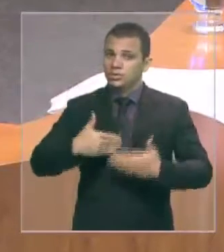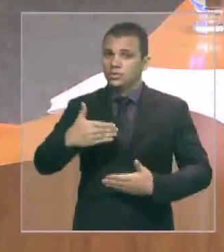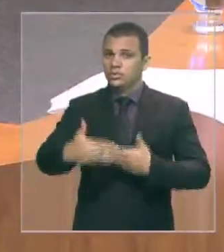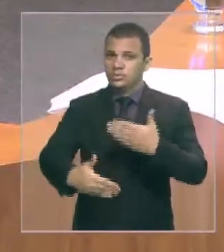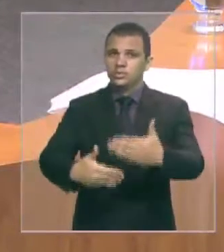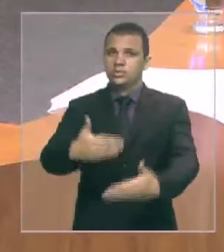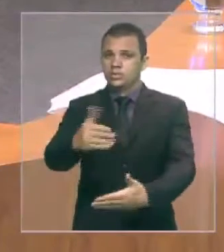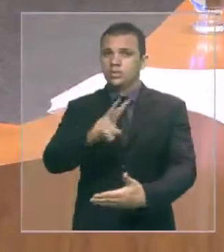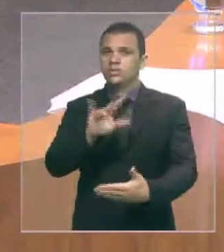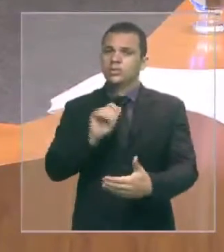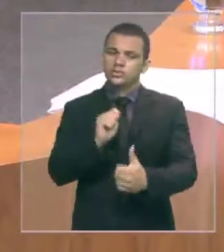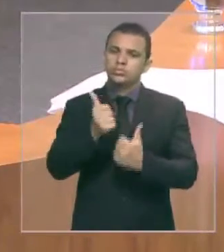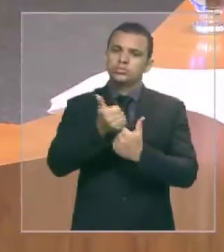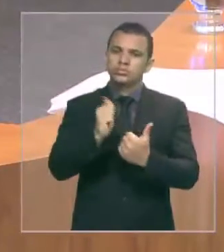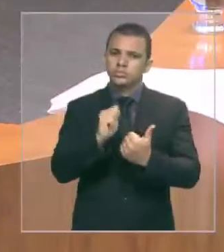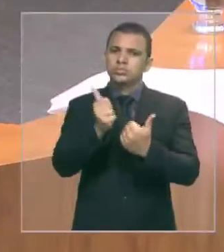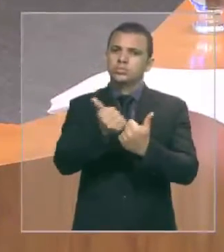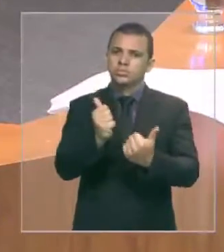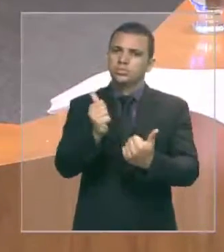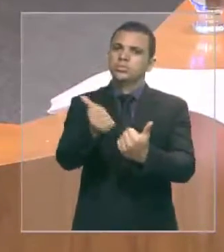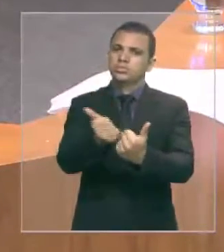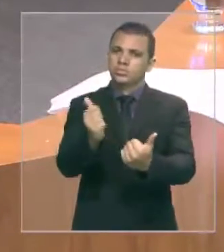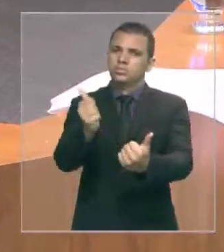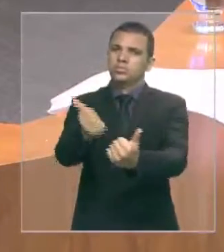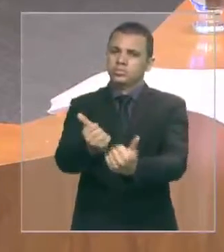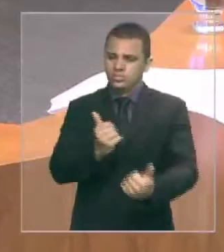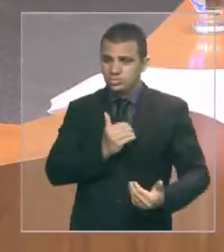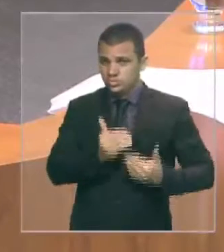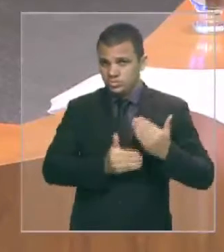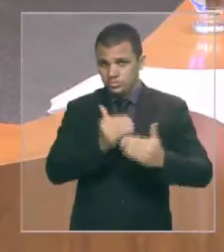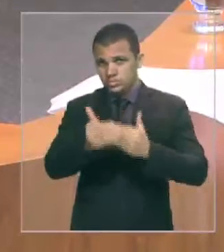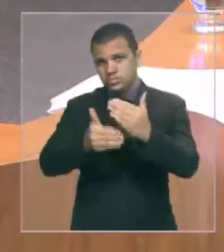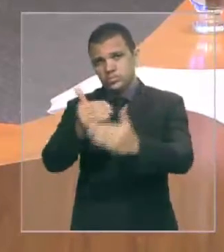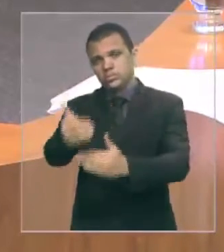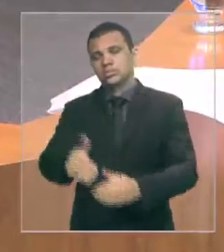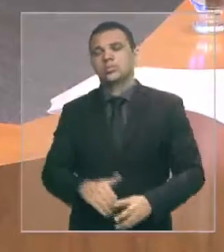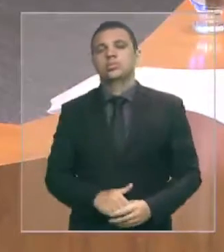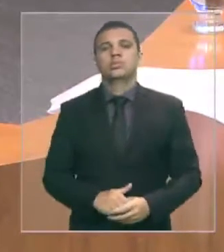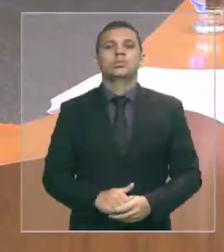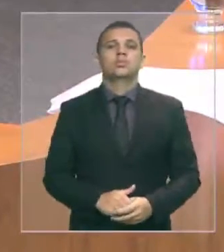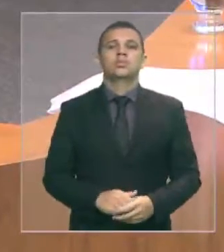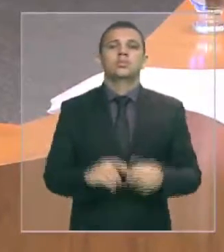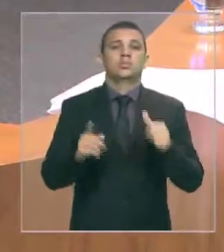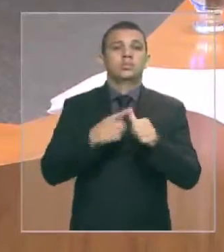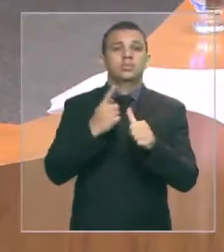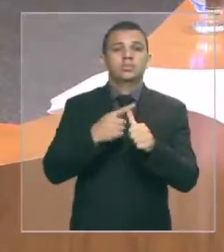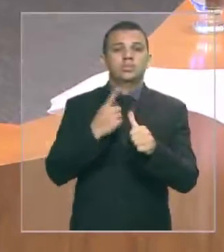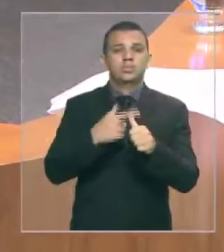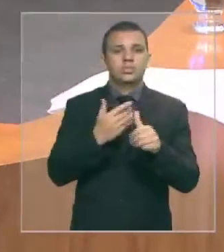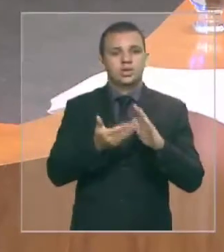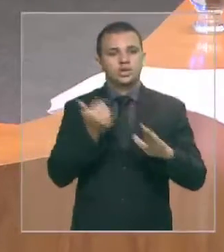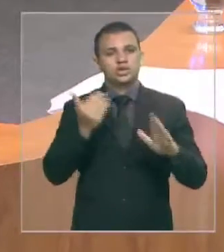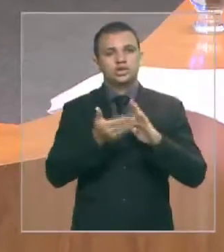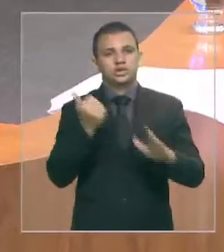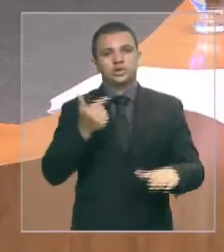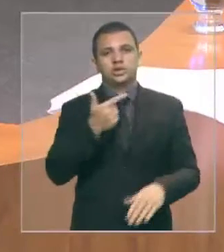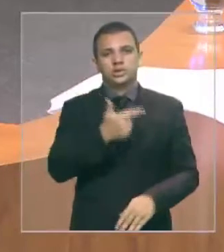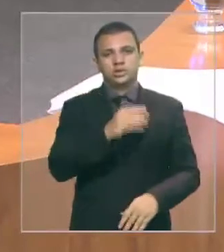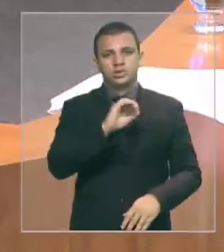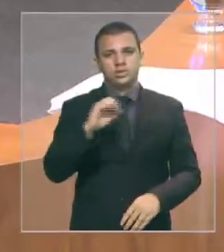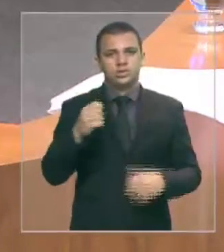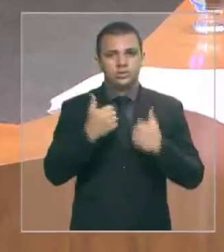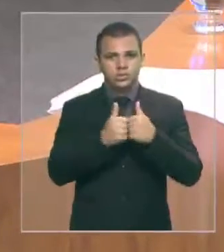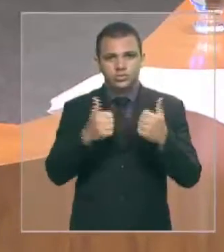como falamos aqui, gradativamente. Inicialmente retirada de 200